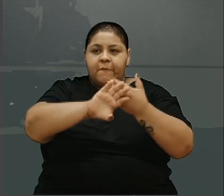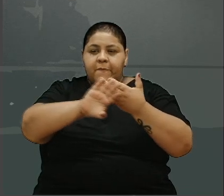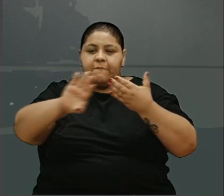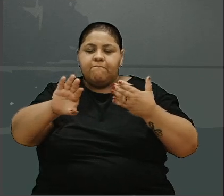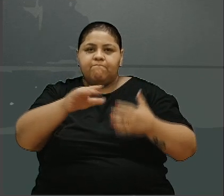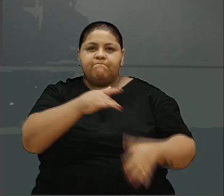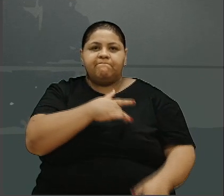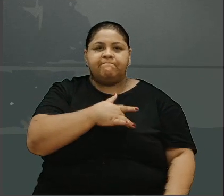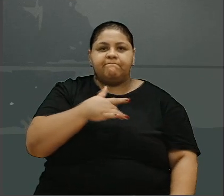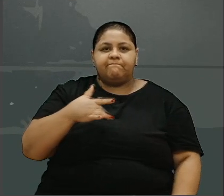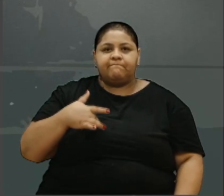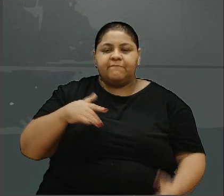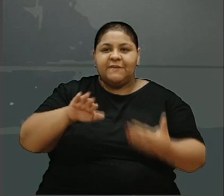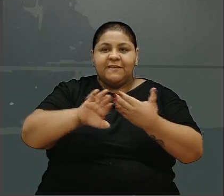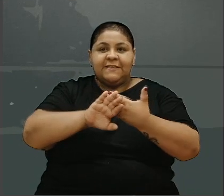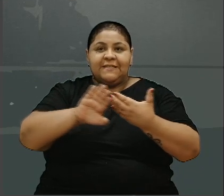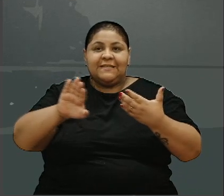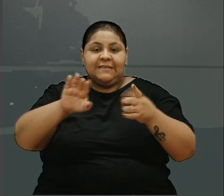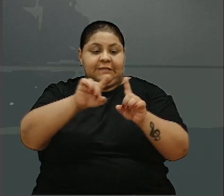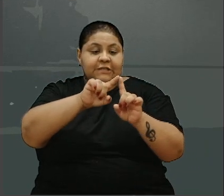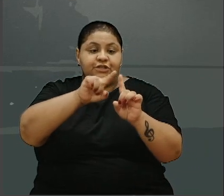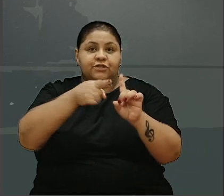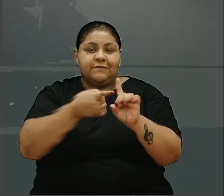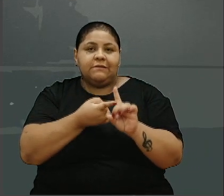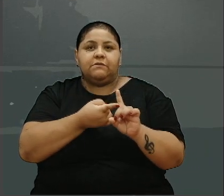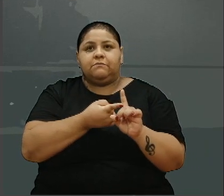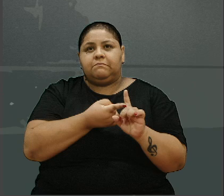saúde, licenças gestantes,